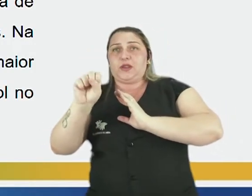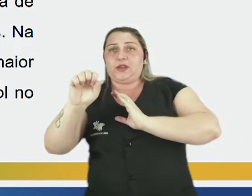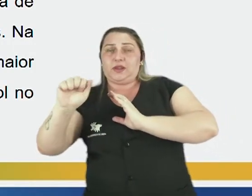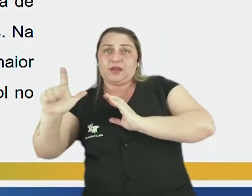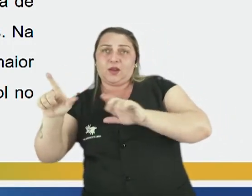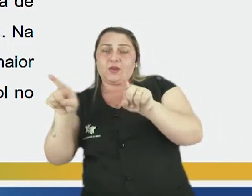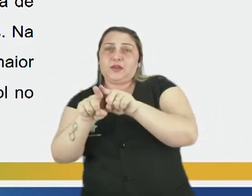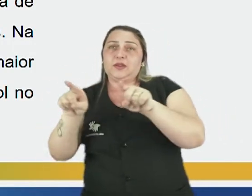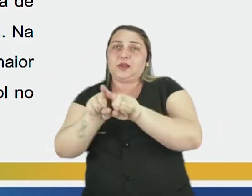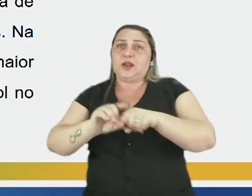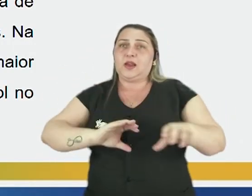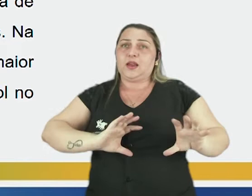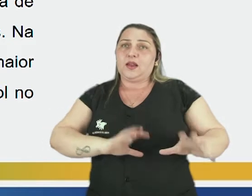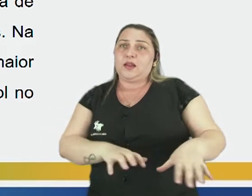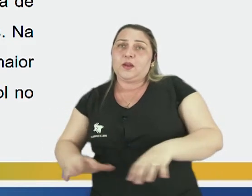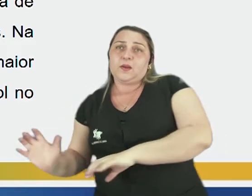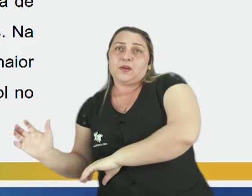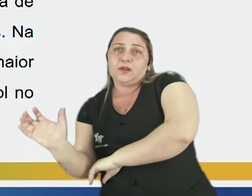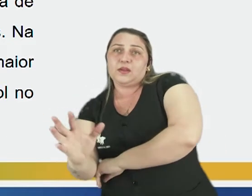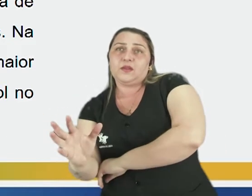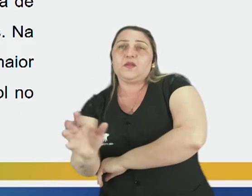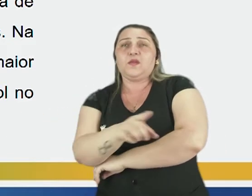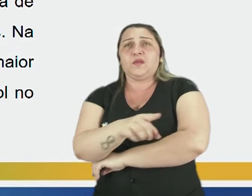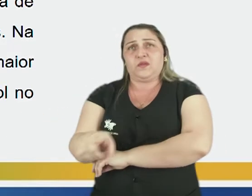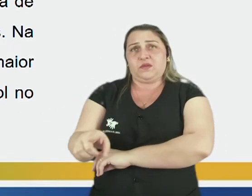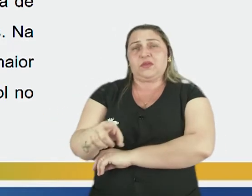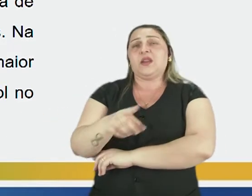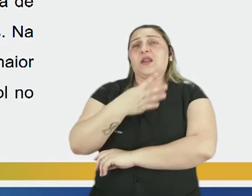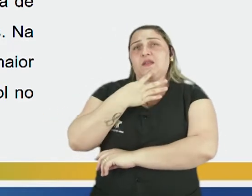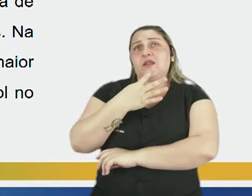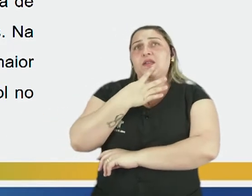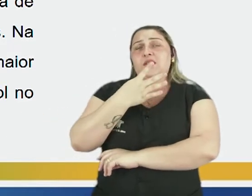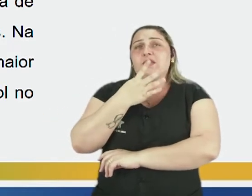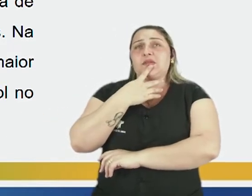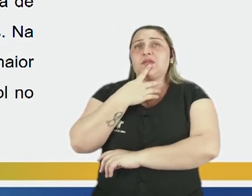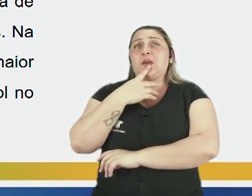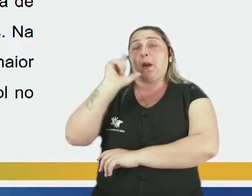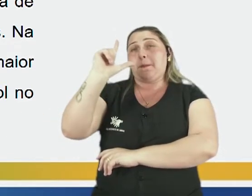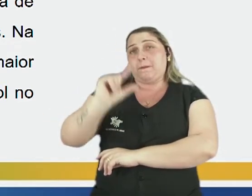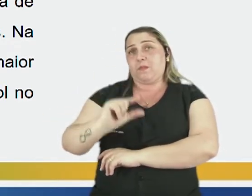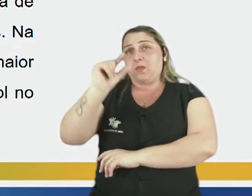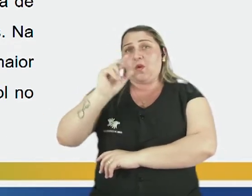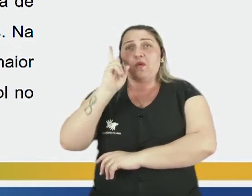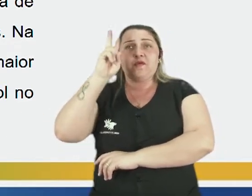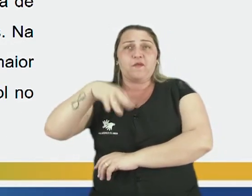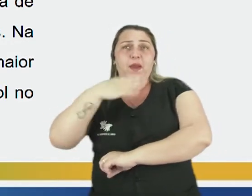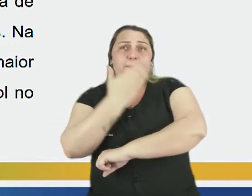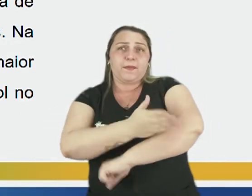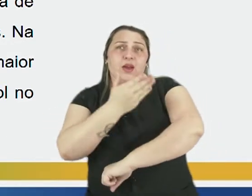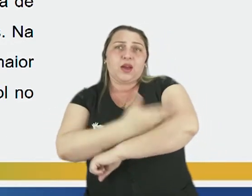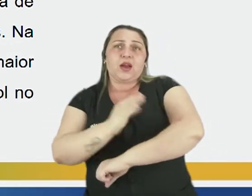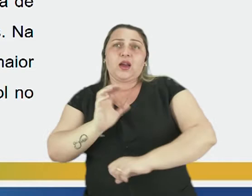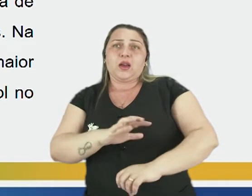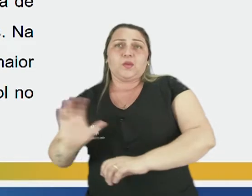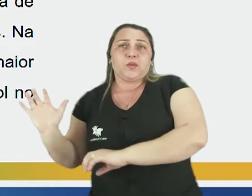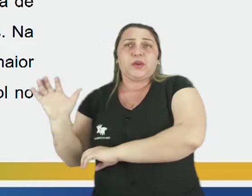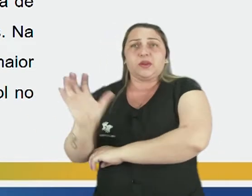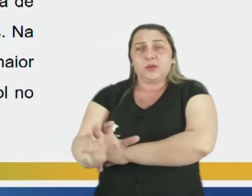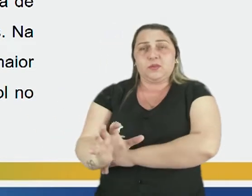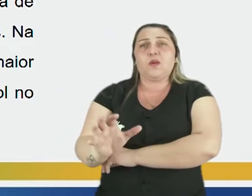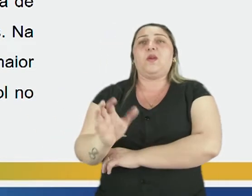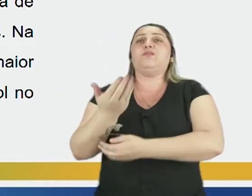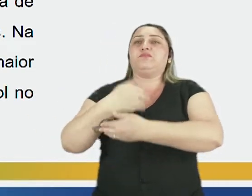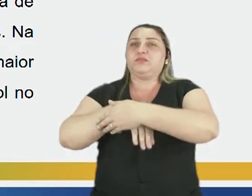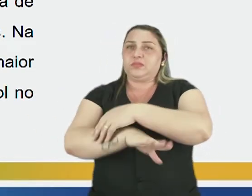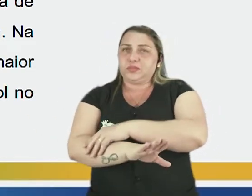muito difundido, né? Vocês também conhecem, vou falar um pouquinho sobre ele. Apesar de pouco se ver a prática do handebol como um hábito